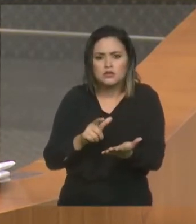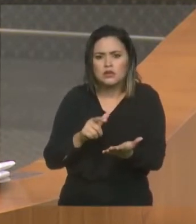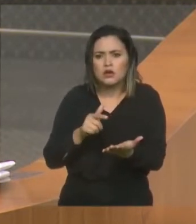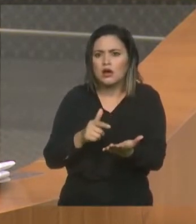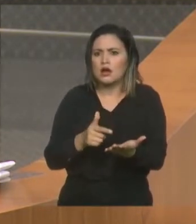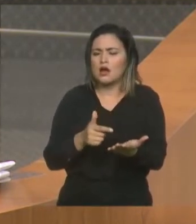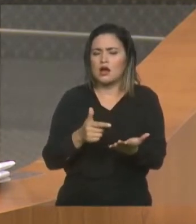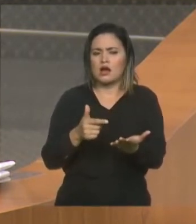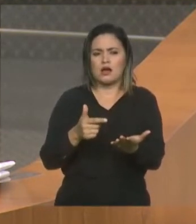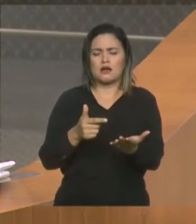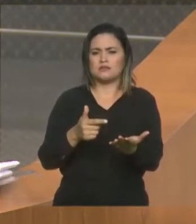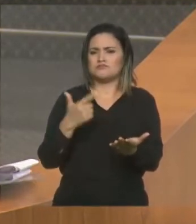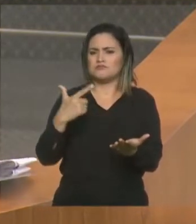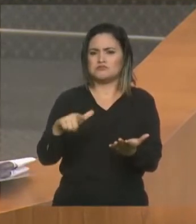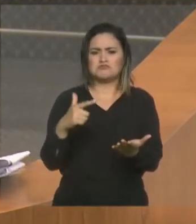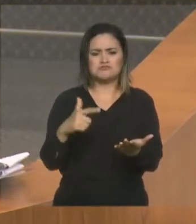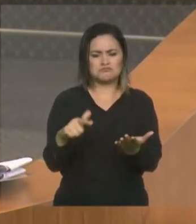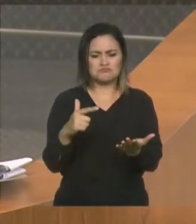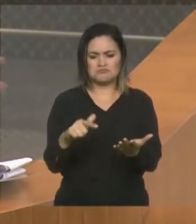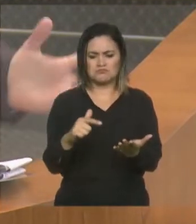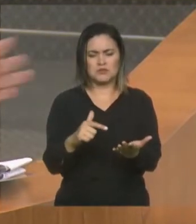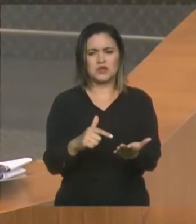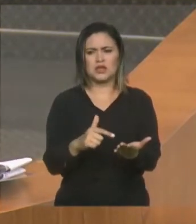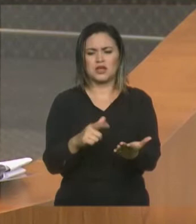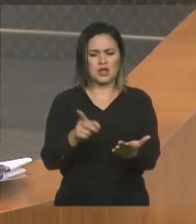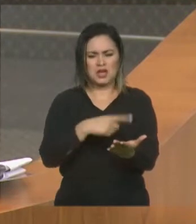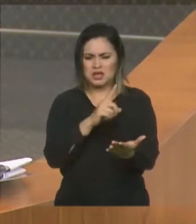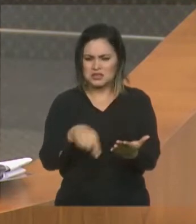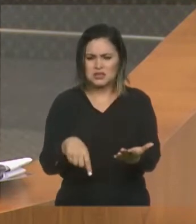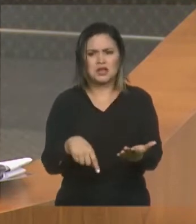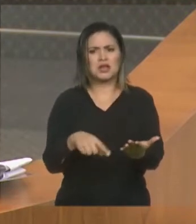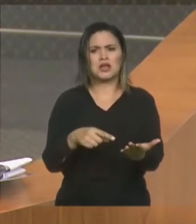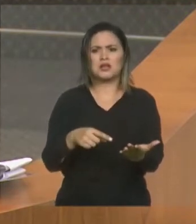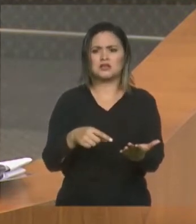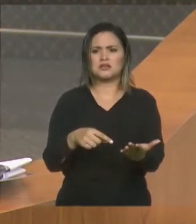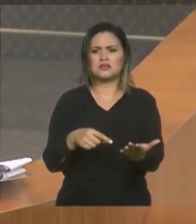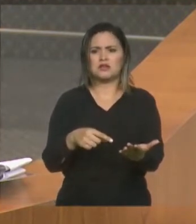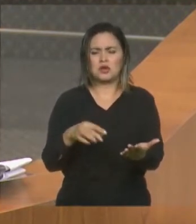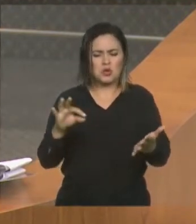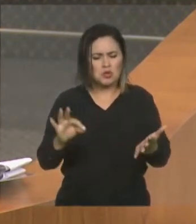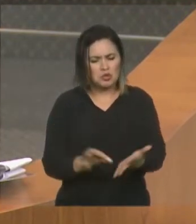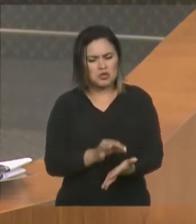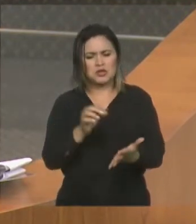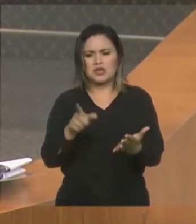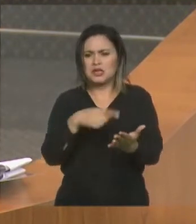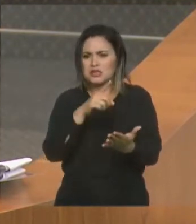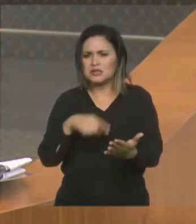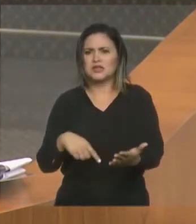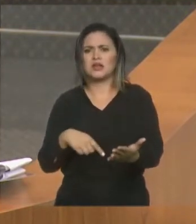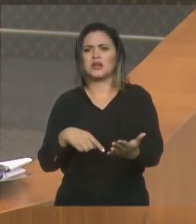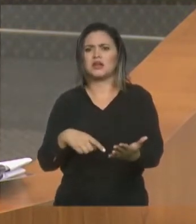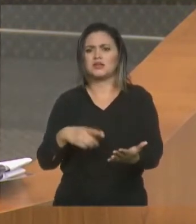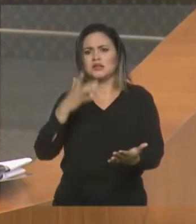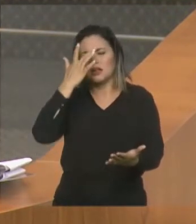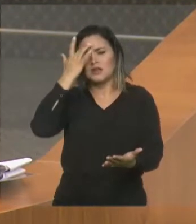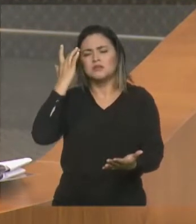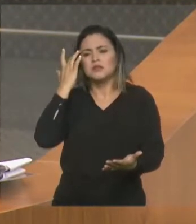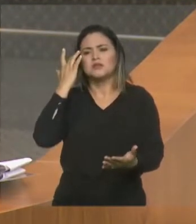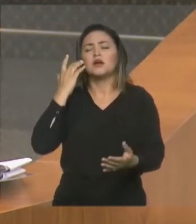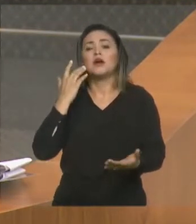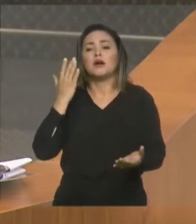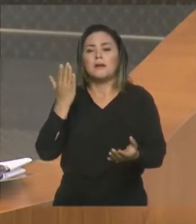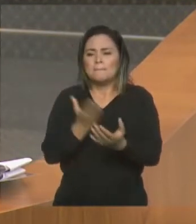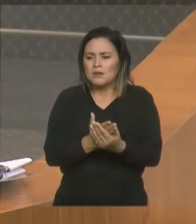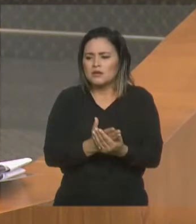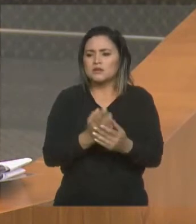Justiça do Trabalho, é o que diz que não tem validade, não sou eu. E quando recorre à segunda instância, é mantida a decisão da primeira. E quando